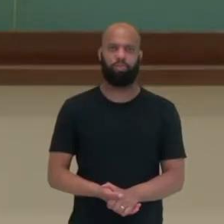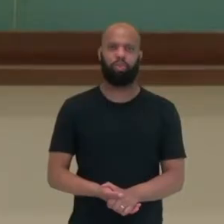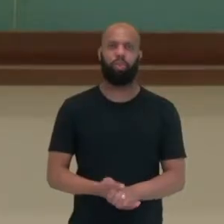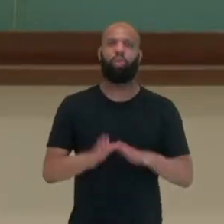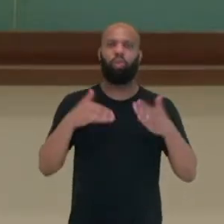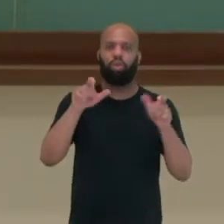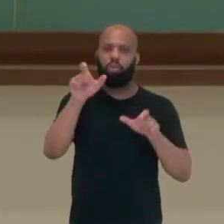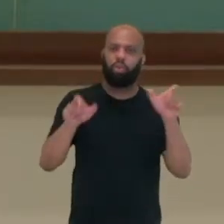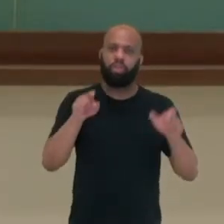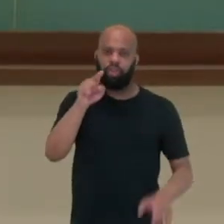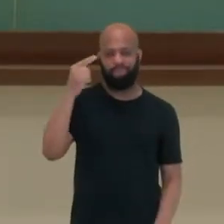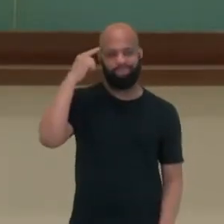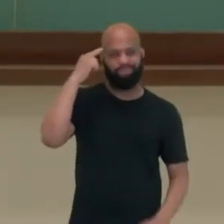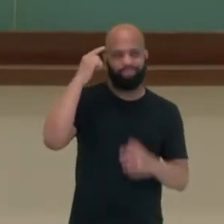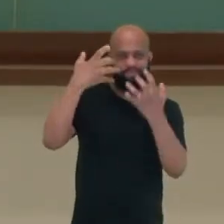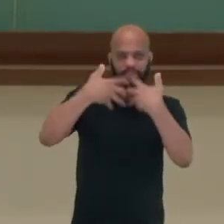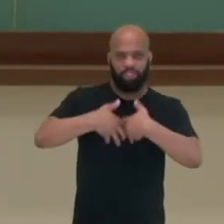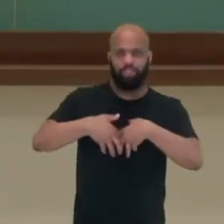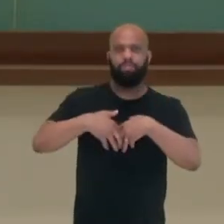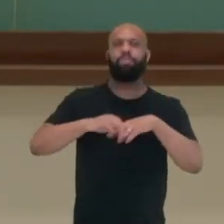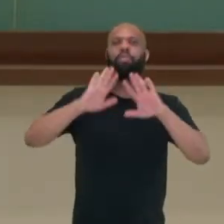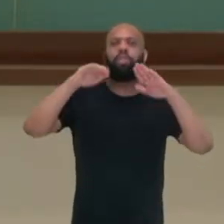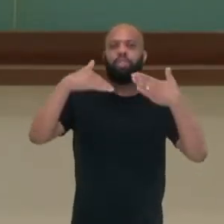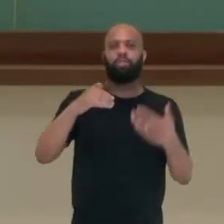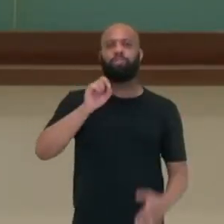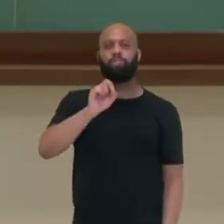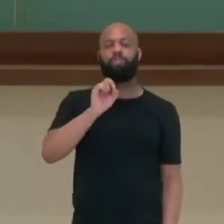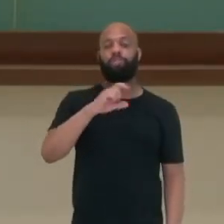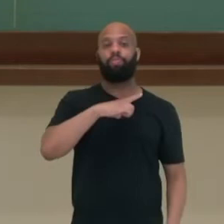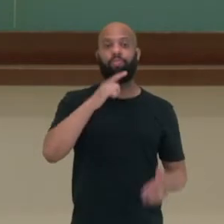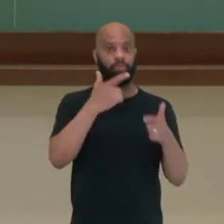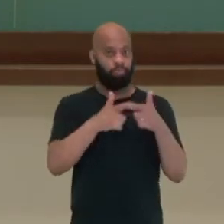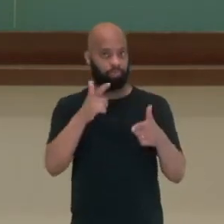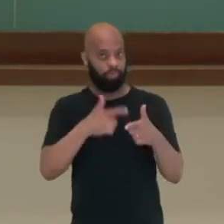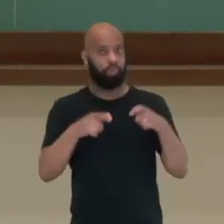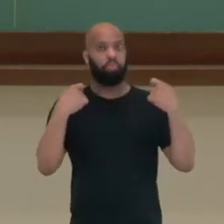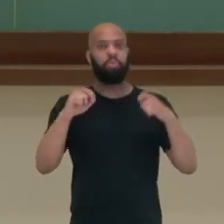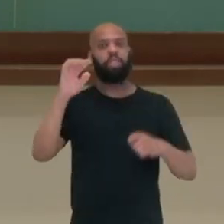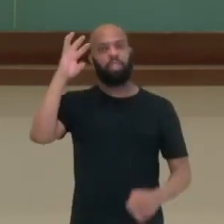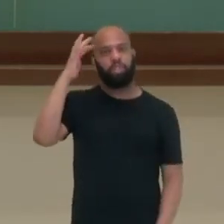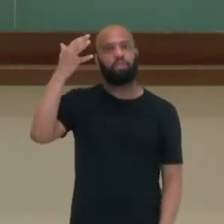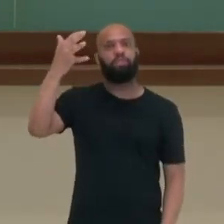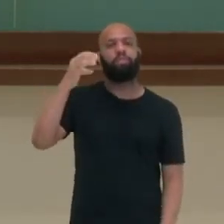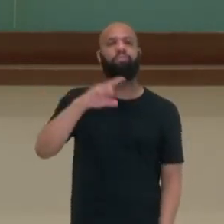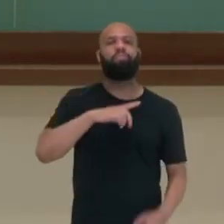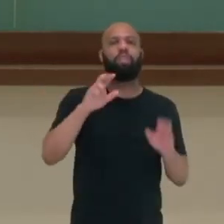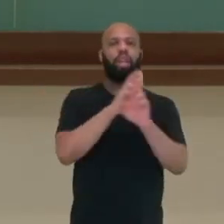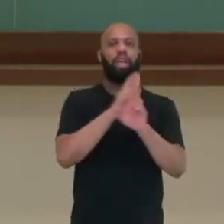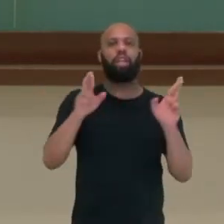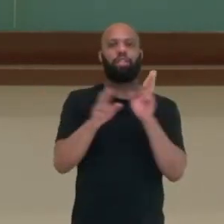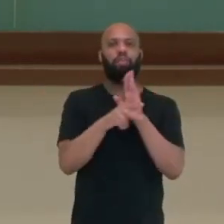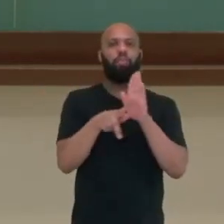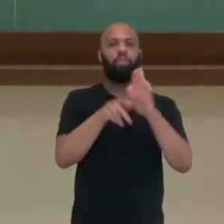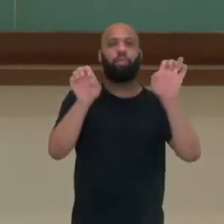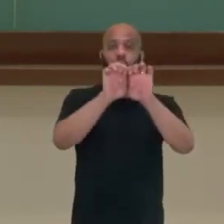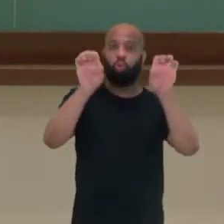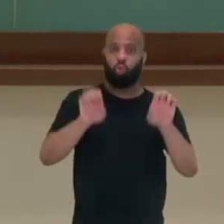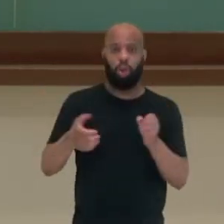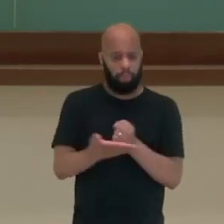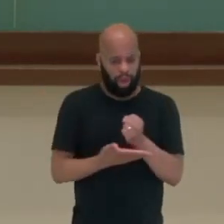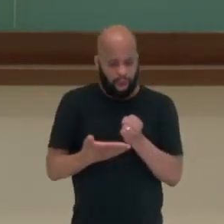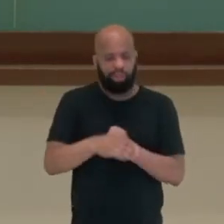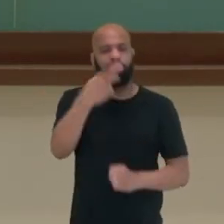E aí, galera, pensou? Certamente há problemas que devem ser resolvidos com relação à infraestrutura na sua cidade.